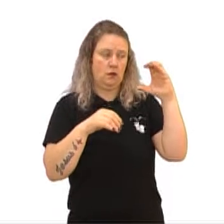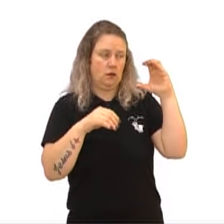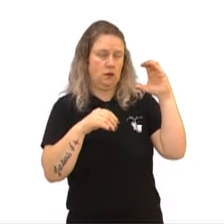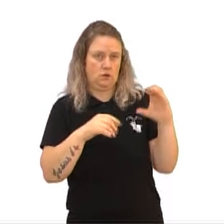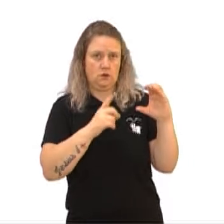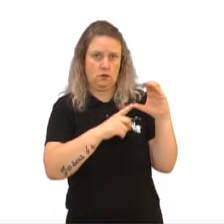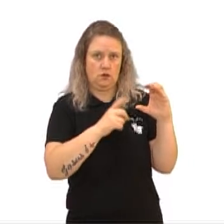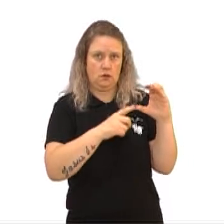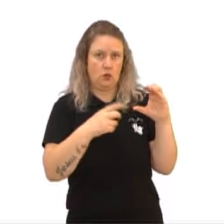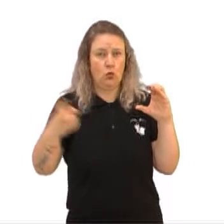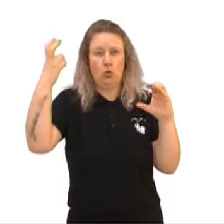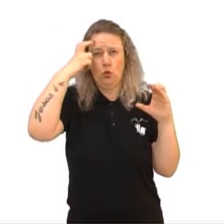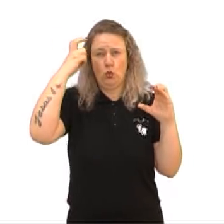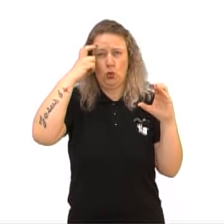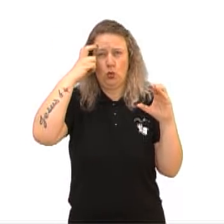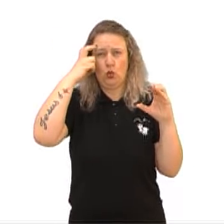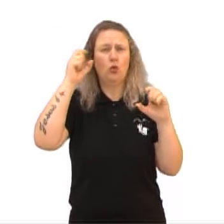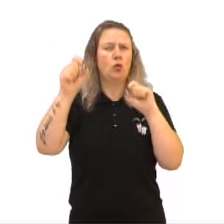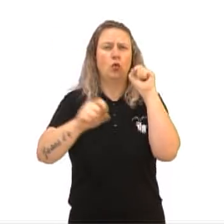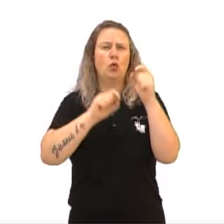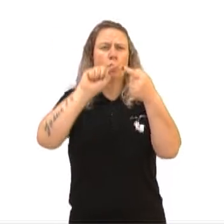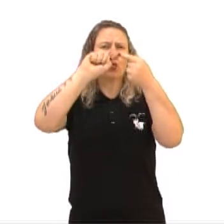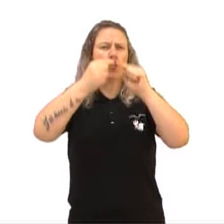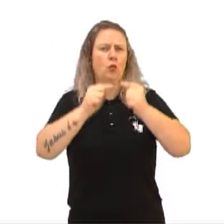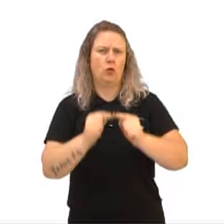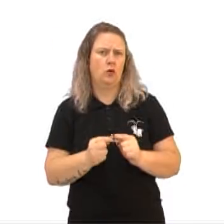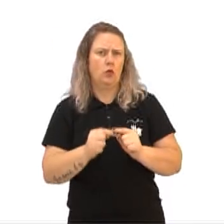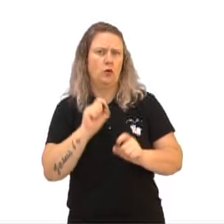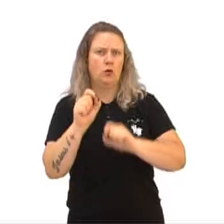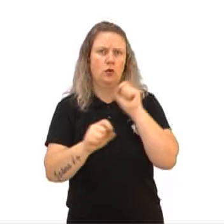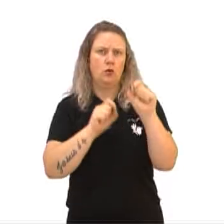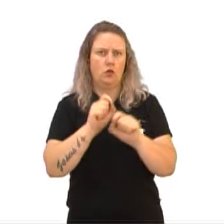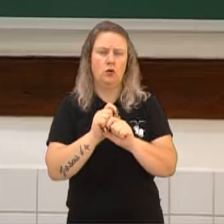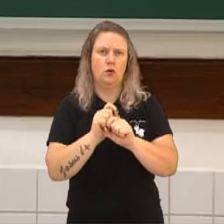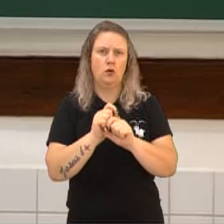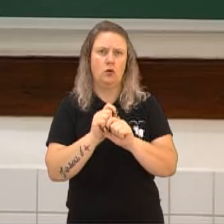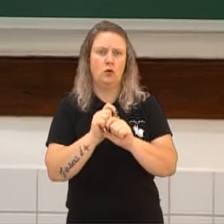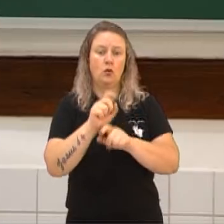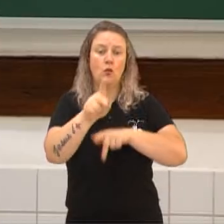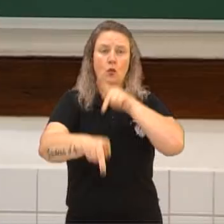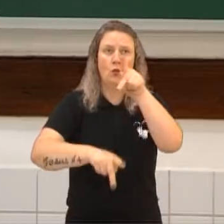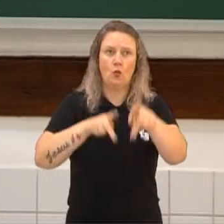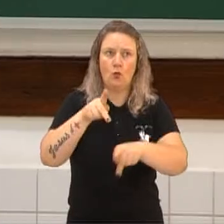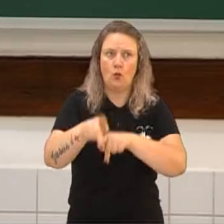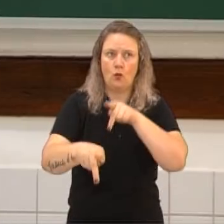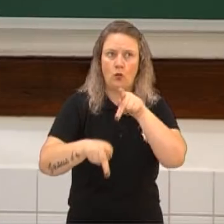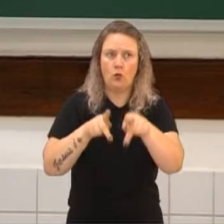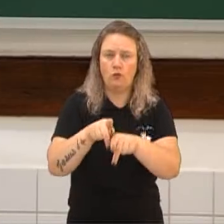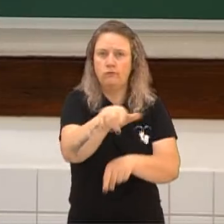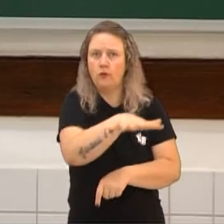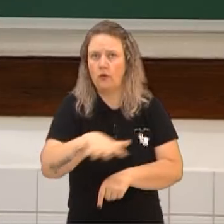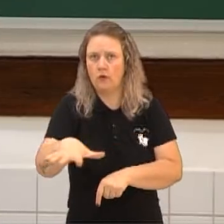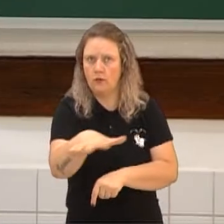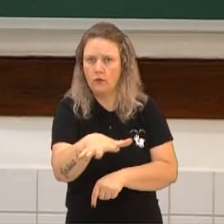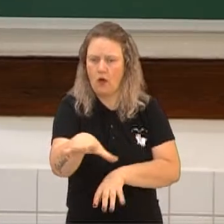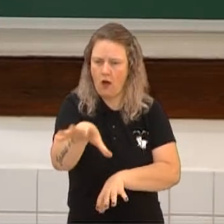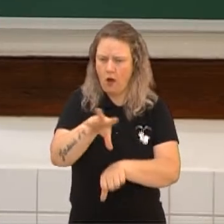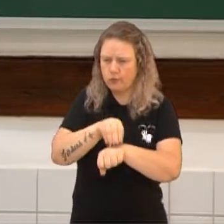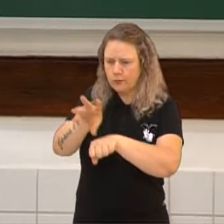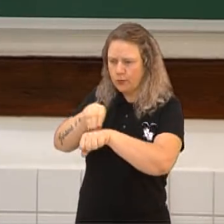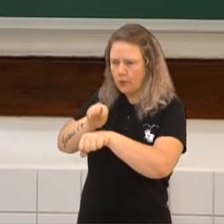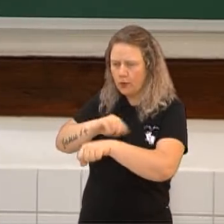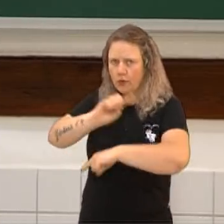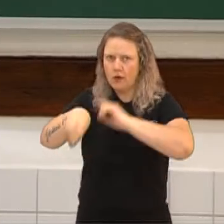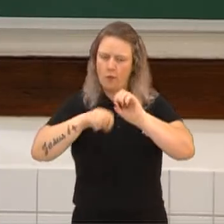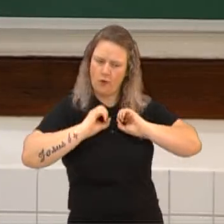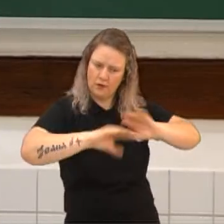está ligada a toda produção nascida e divulgada no seio do povo. Então, vou deixar um tempo para que vocês